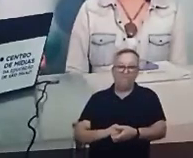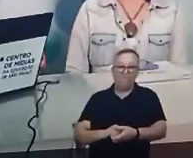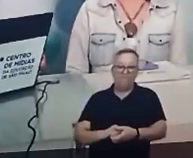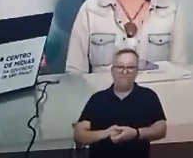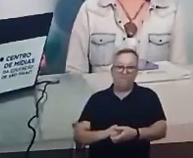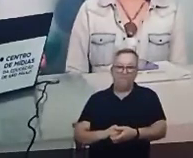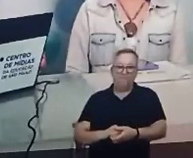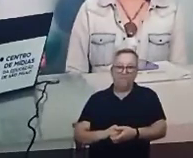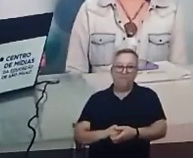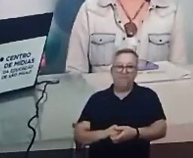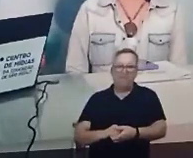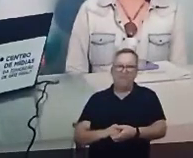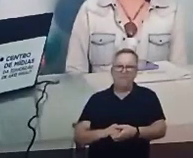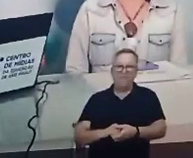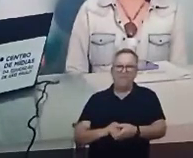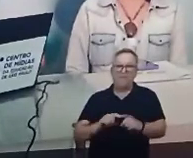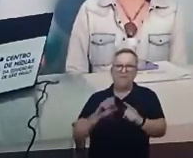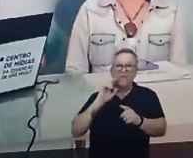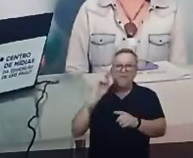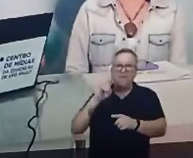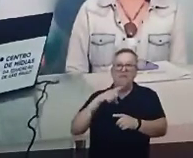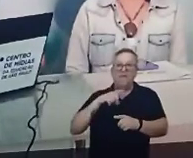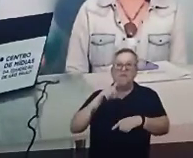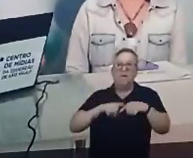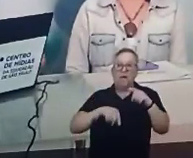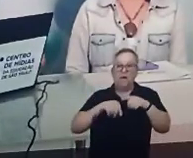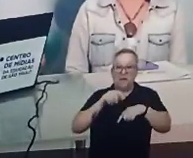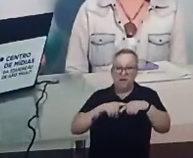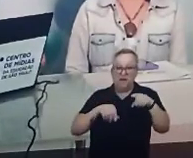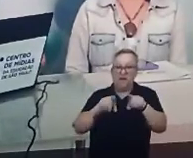Acho que a gente pode começar a passar o material.